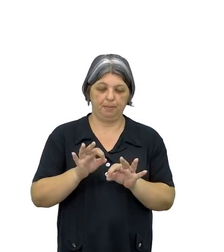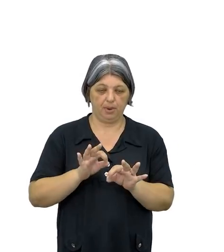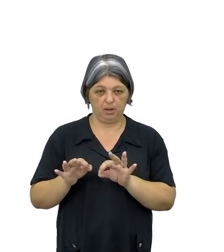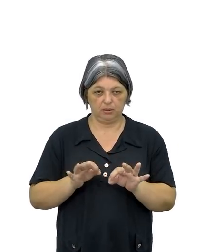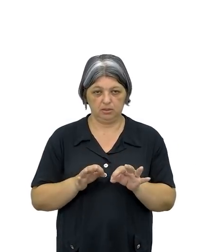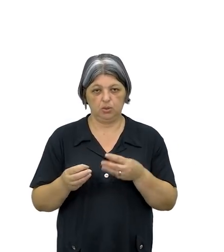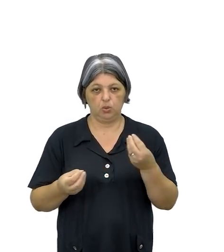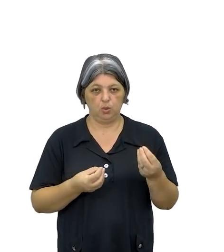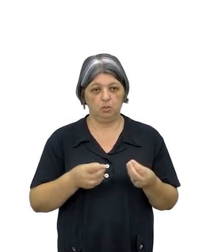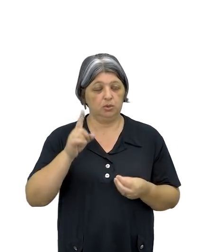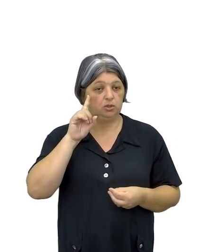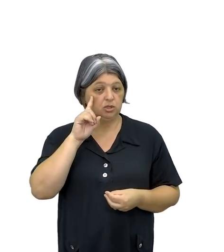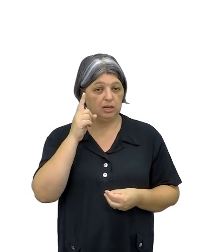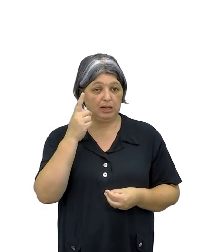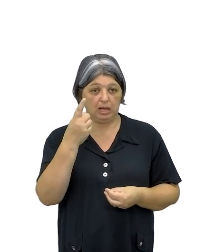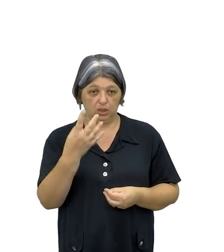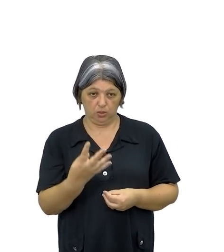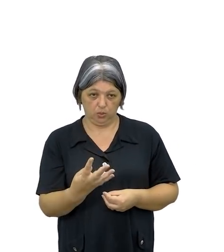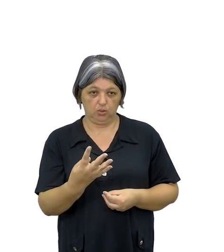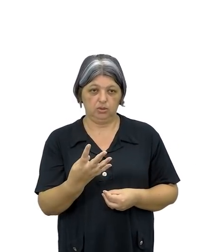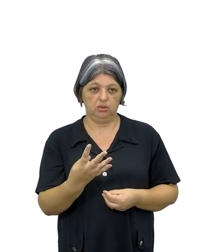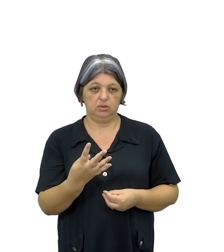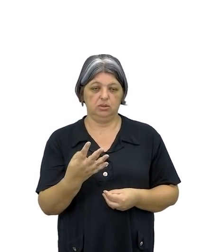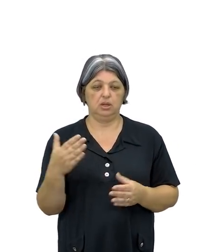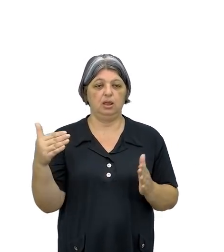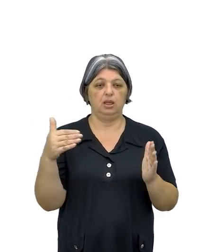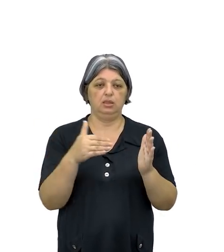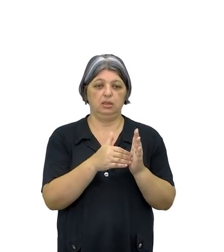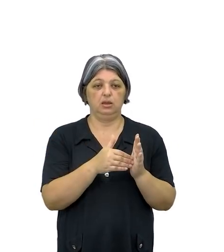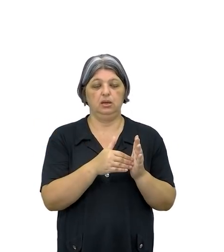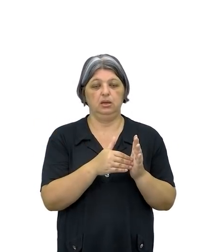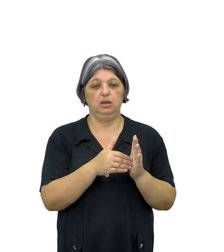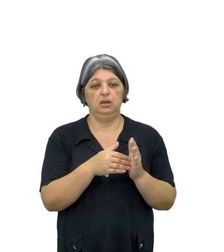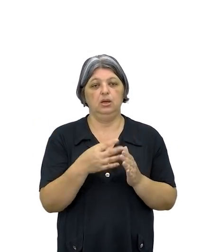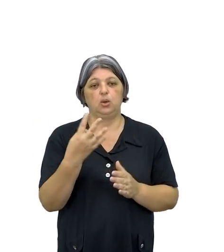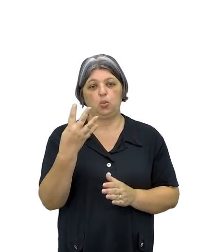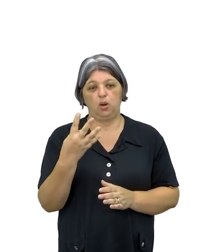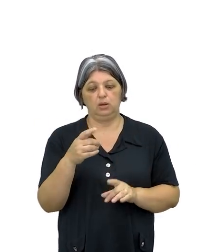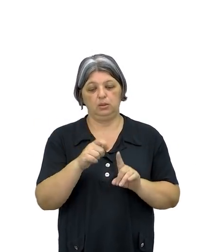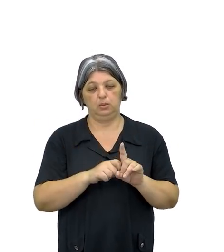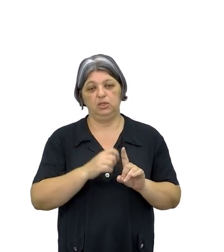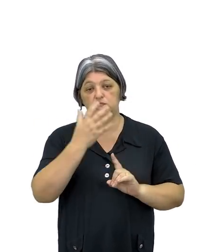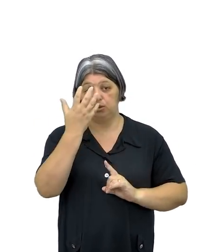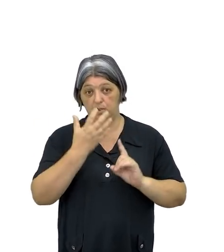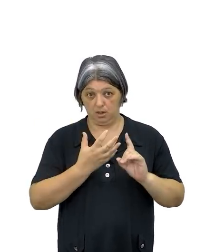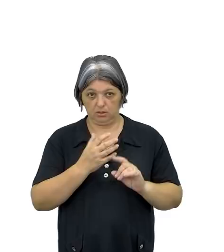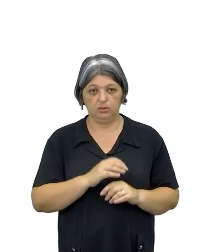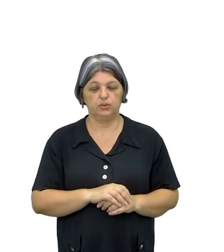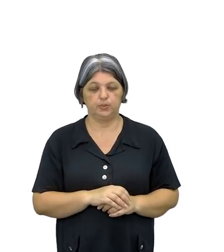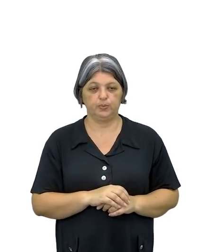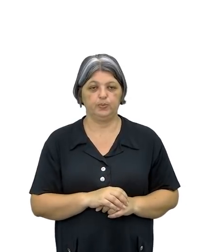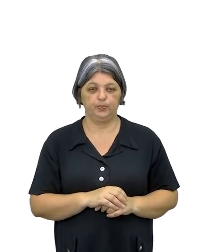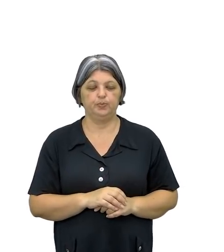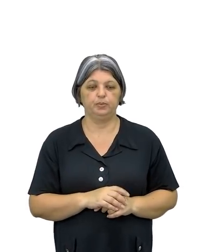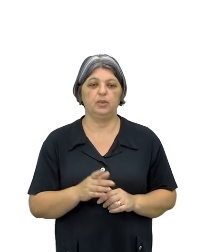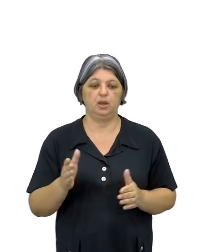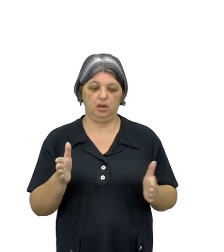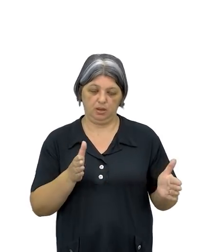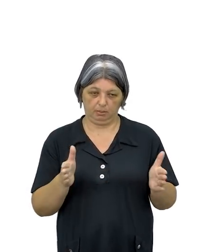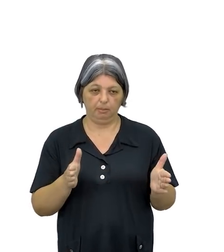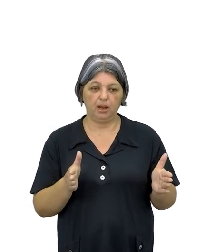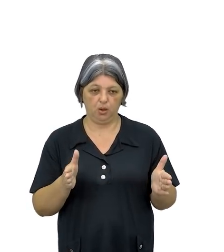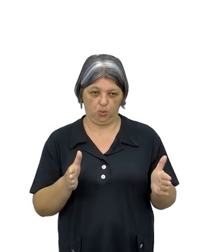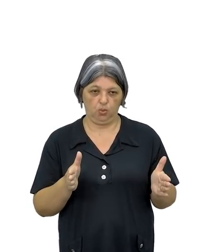momento, do dia 14 a 4 de março, né? Nós estamos conversando sobre esse momento